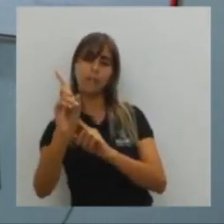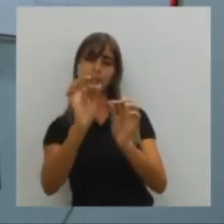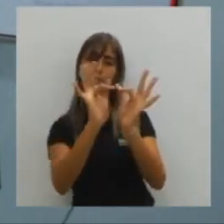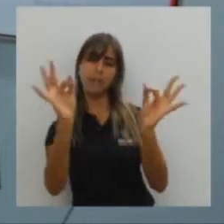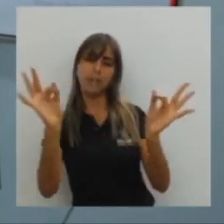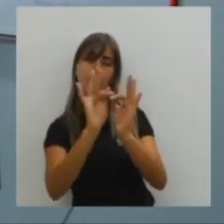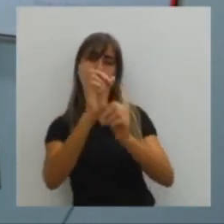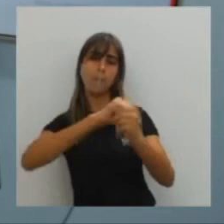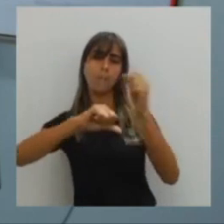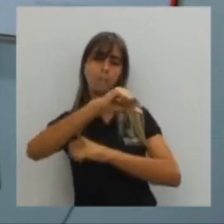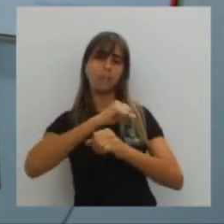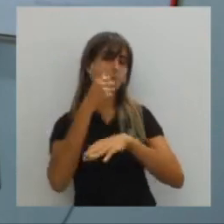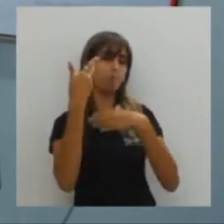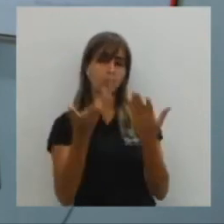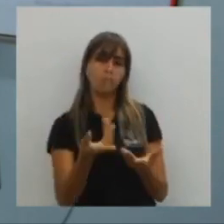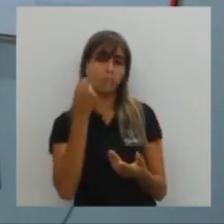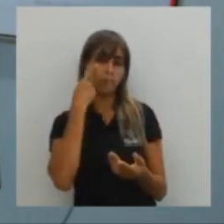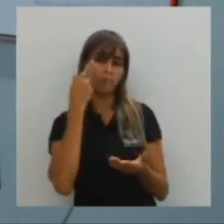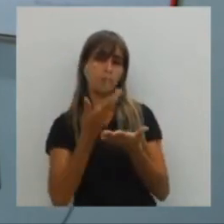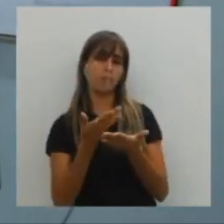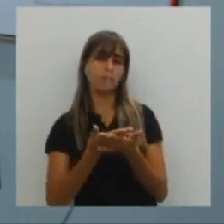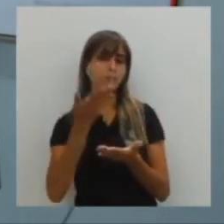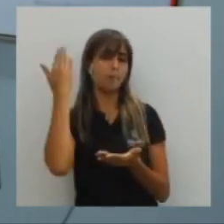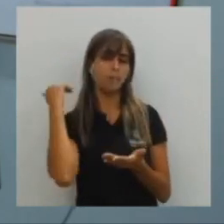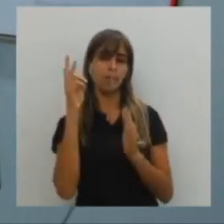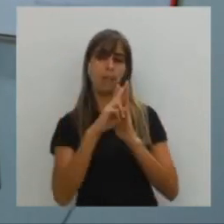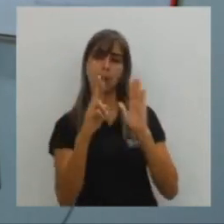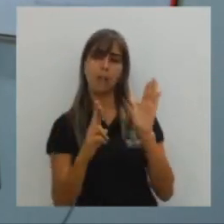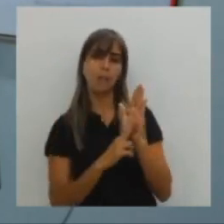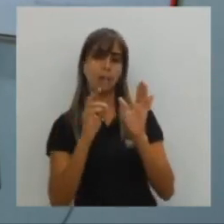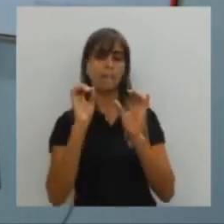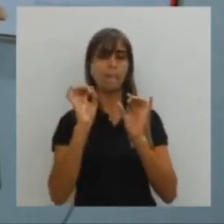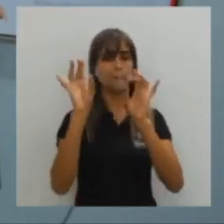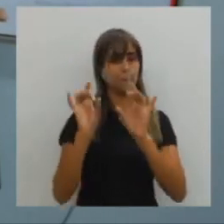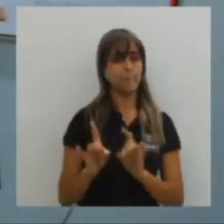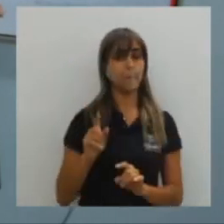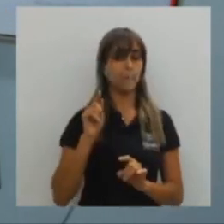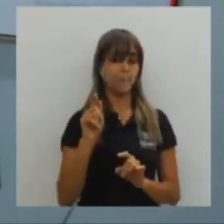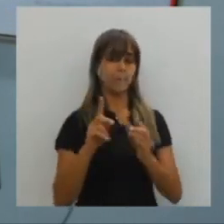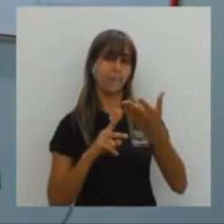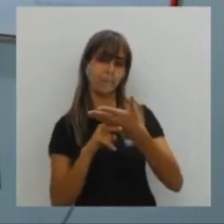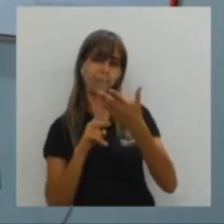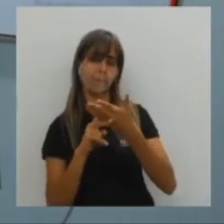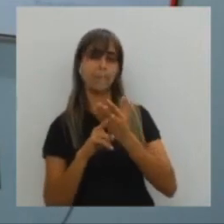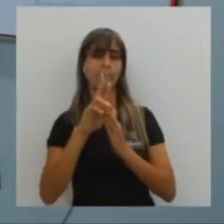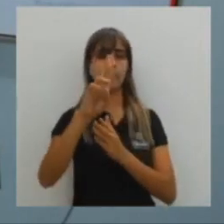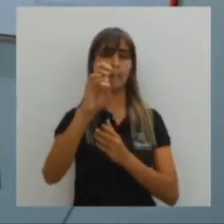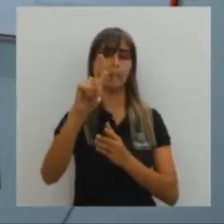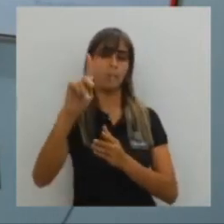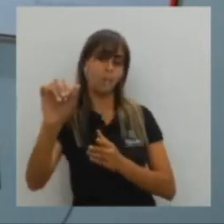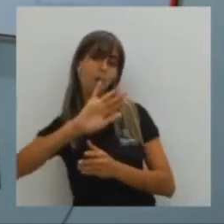forma. Tá? E aí a gente não tem, como a gente viu na aula de ontem, não tem uma regra específica que me diga esse verbo é um verbo regular, esse aqui é um